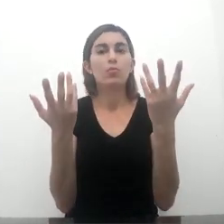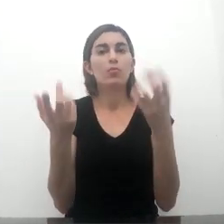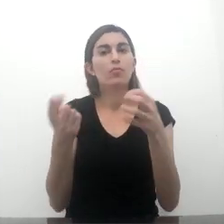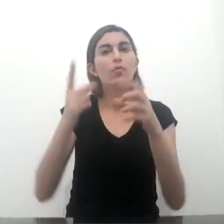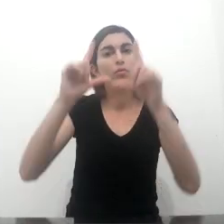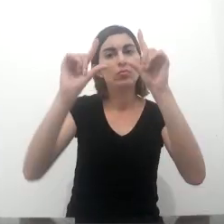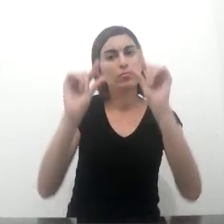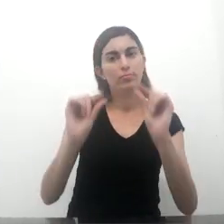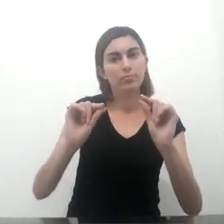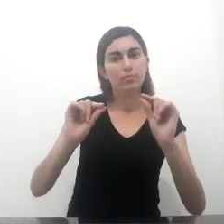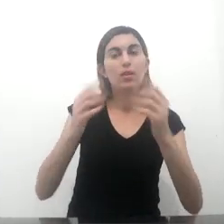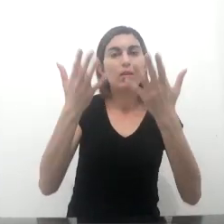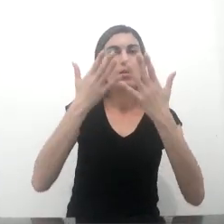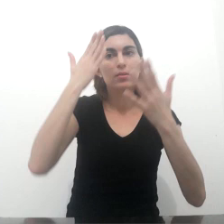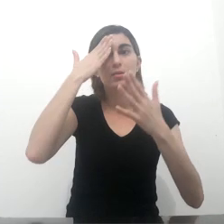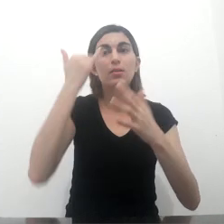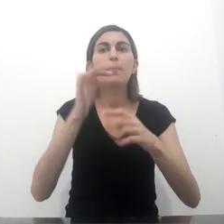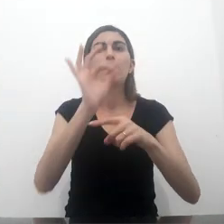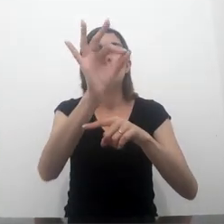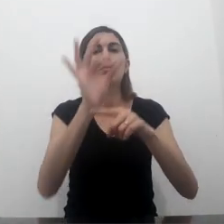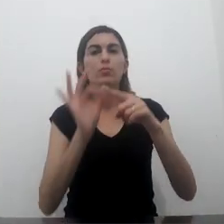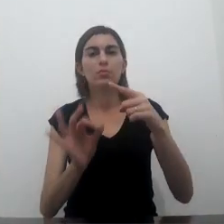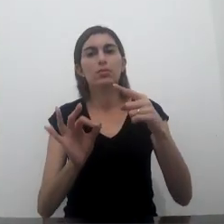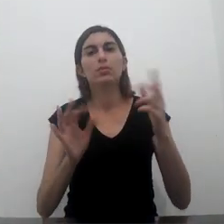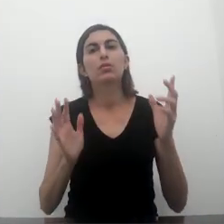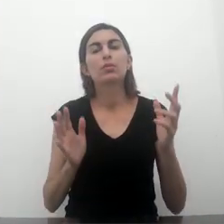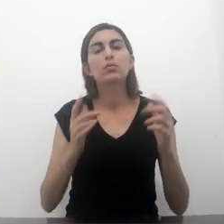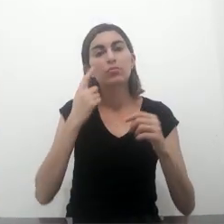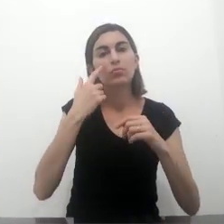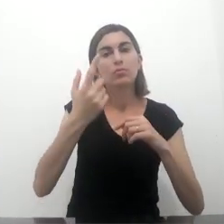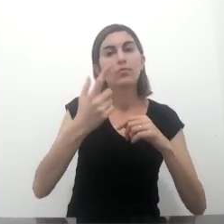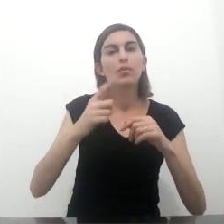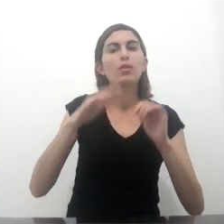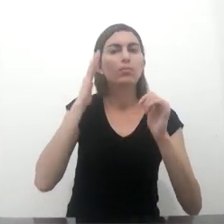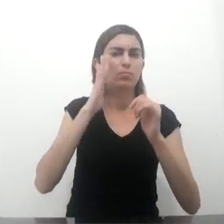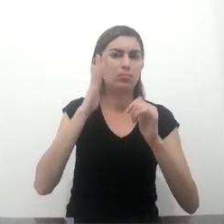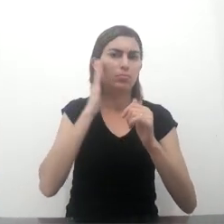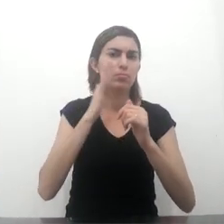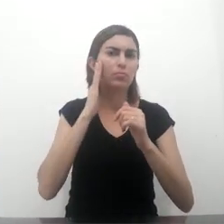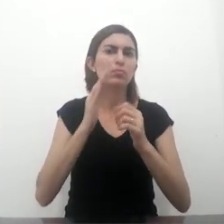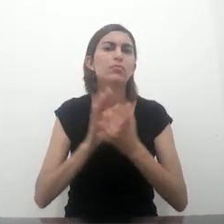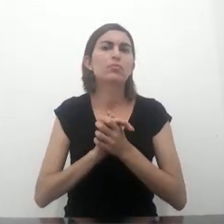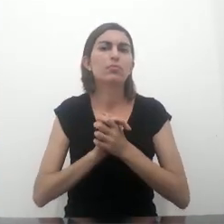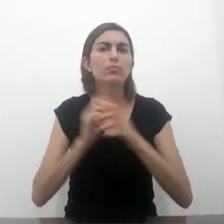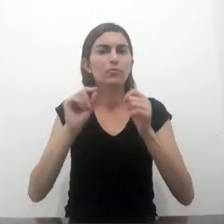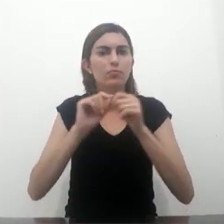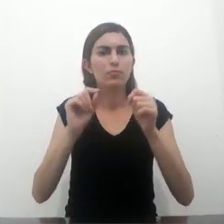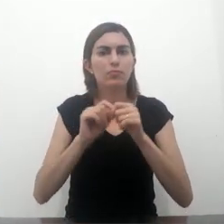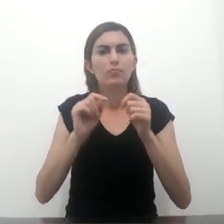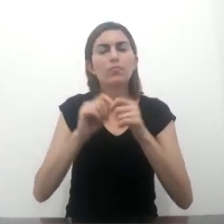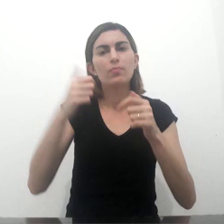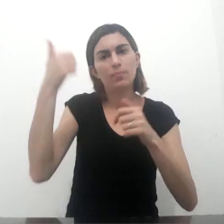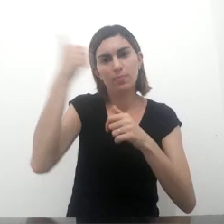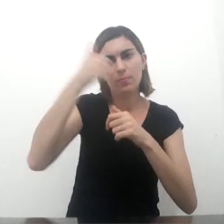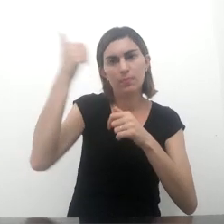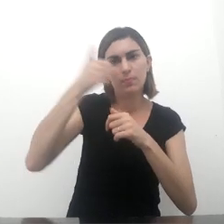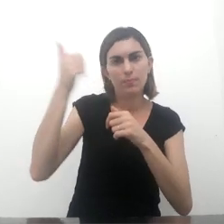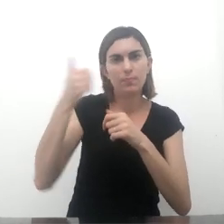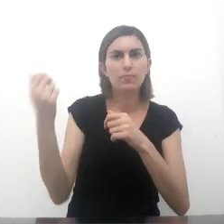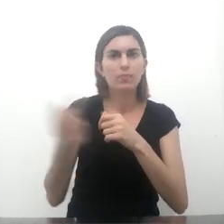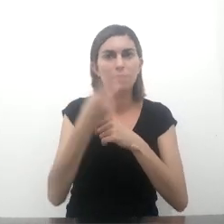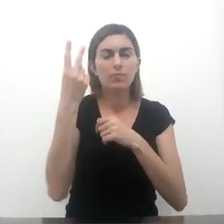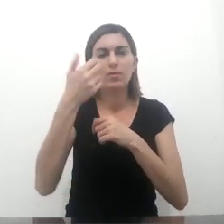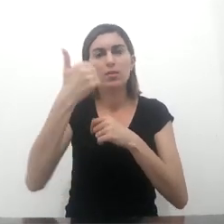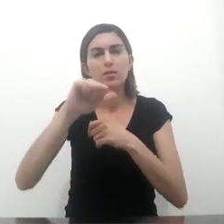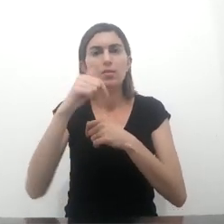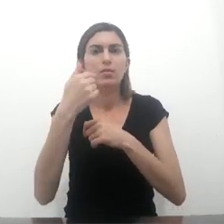valor reduziu. Ele quer saber a porcentagem. Se liga aí e entenda. A gente vai fazer o seguinte, ó. Primeiro,